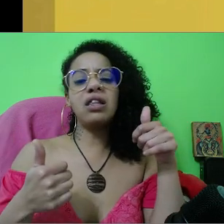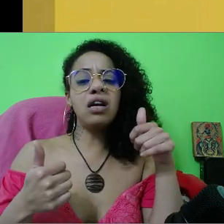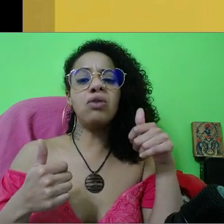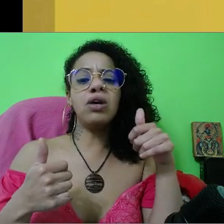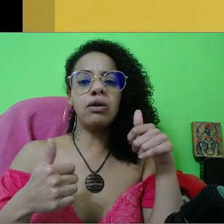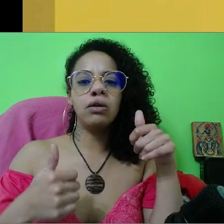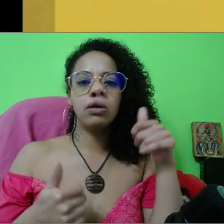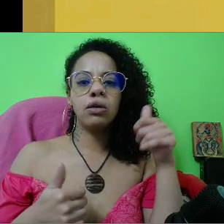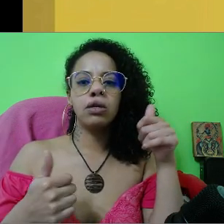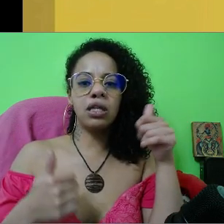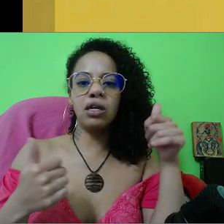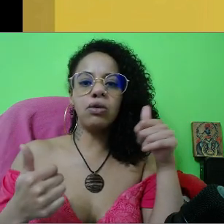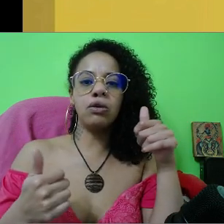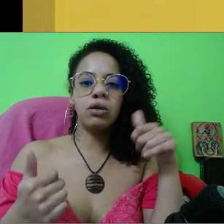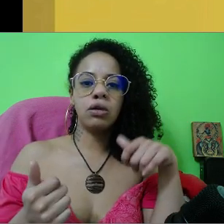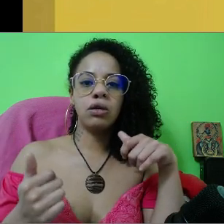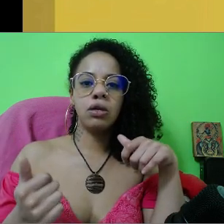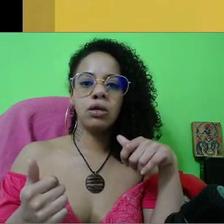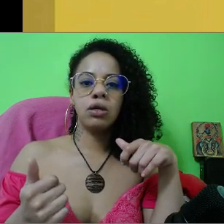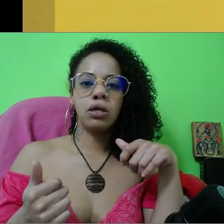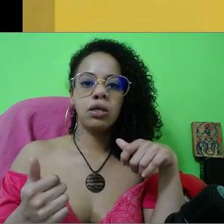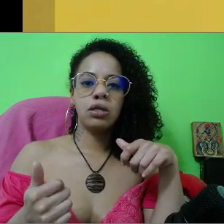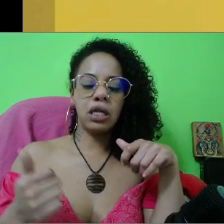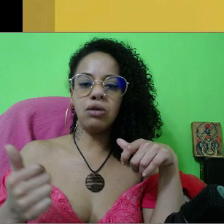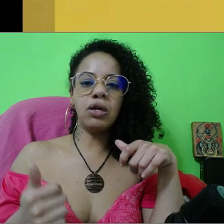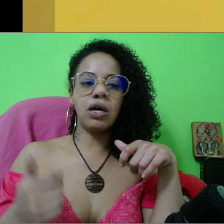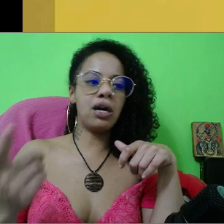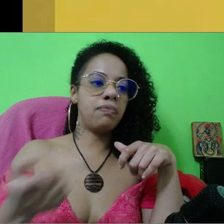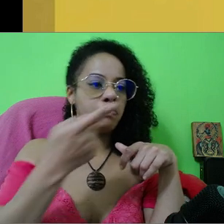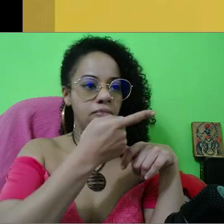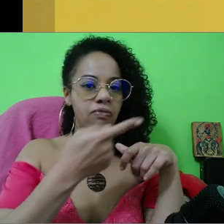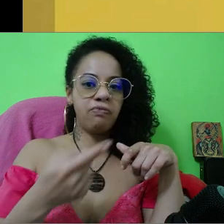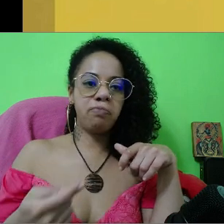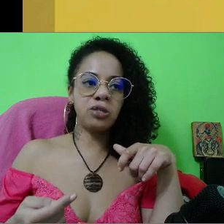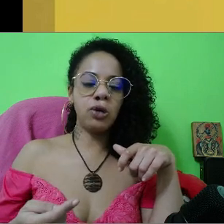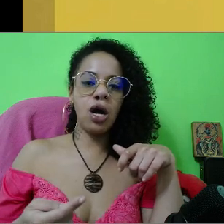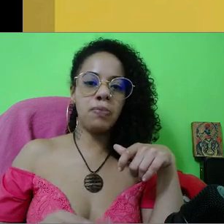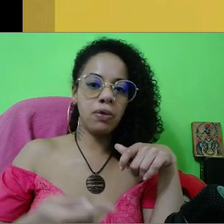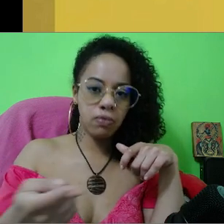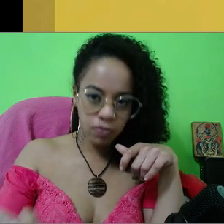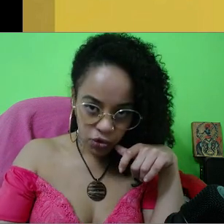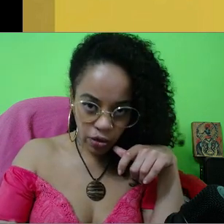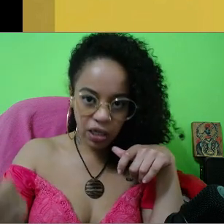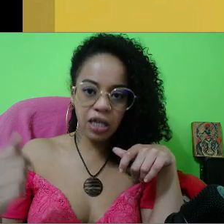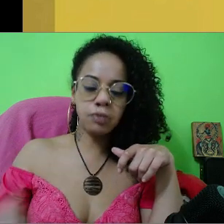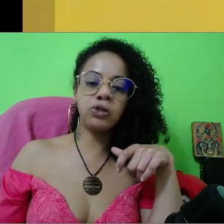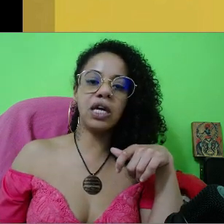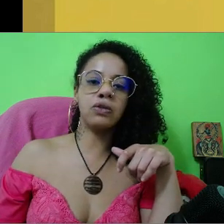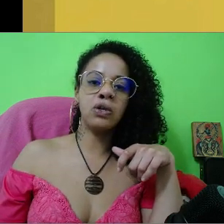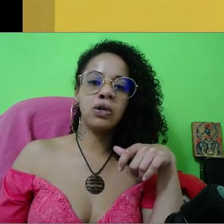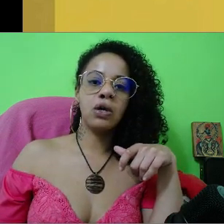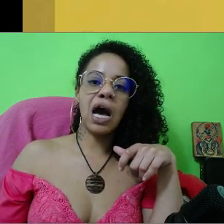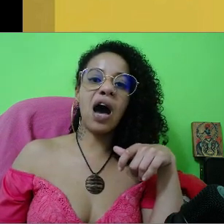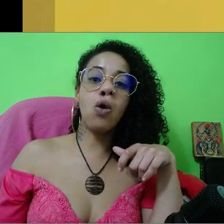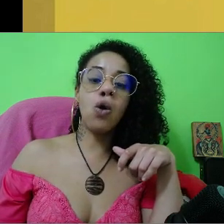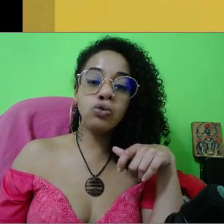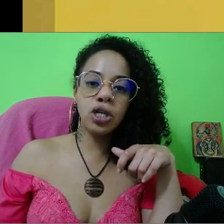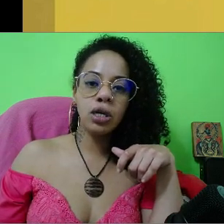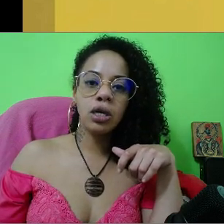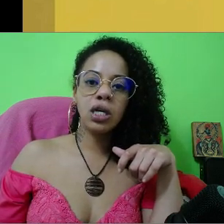tá tranquilo tá tranquilo tá tranquilo agora pois meu nome estou aqui respondendo